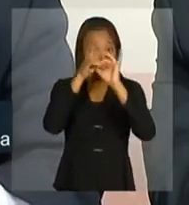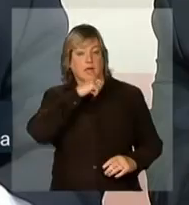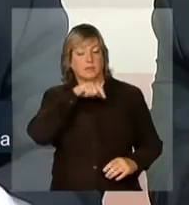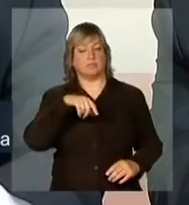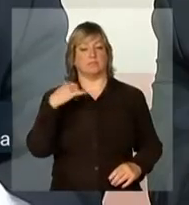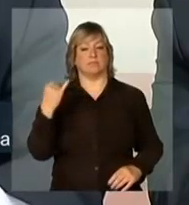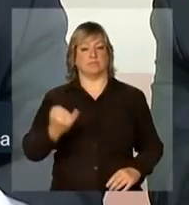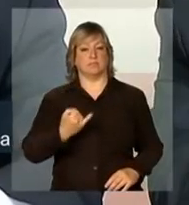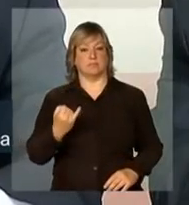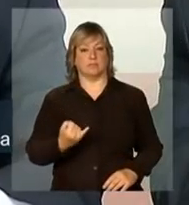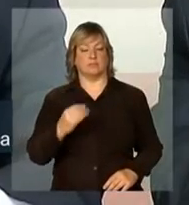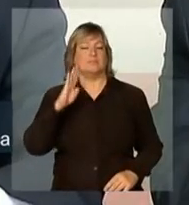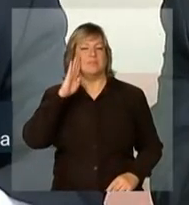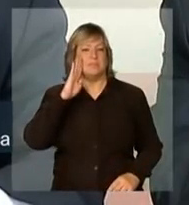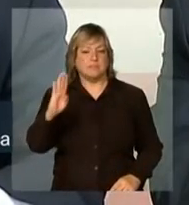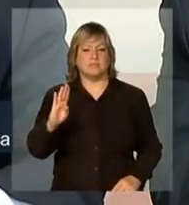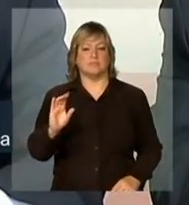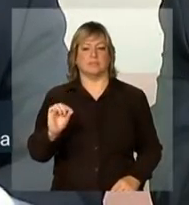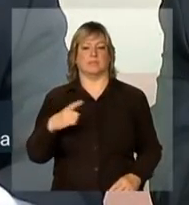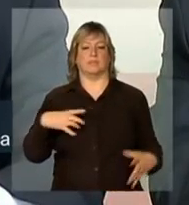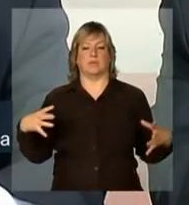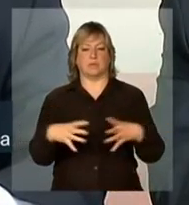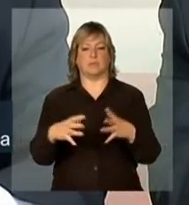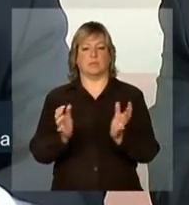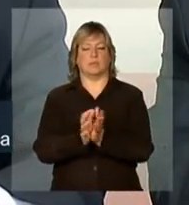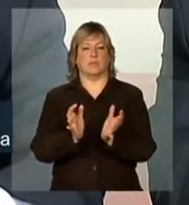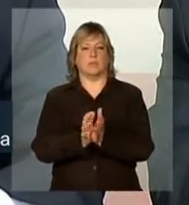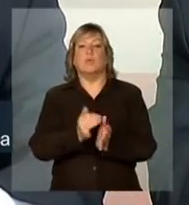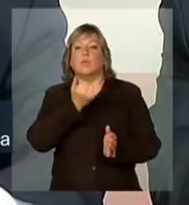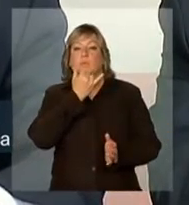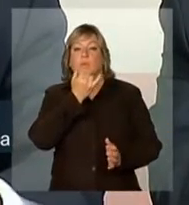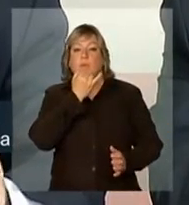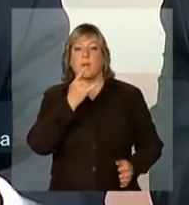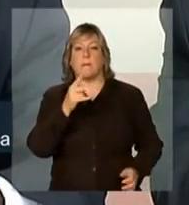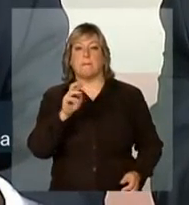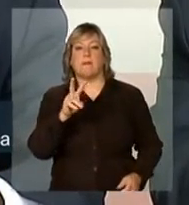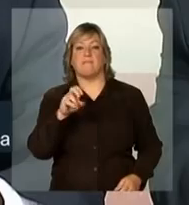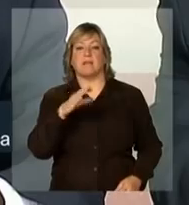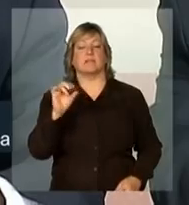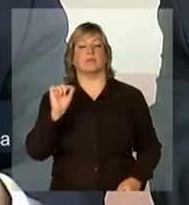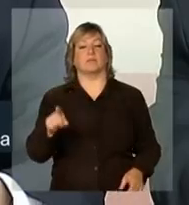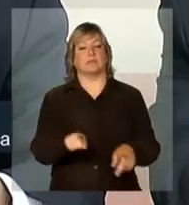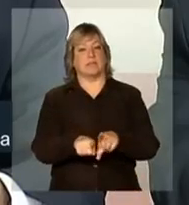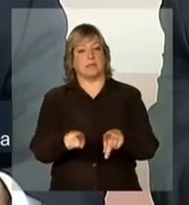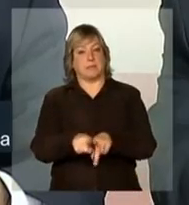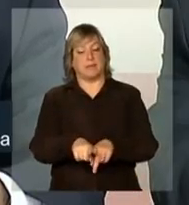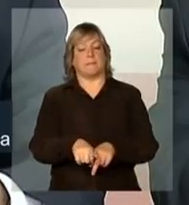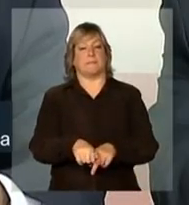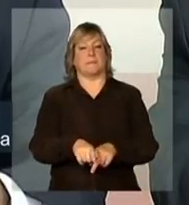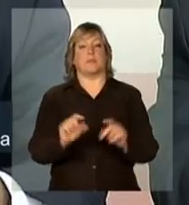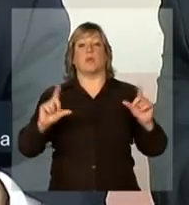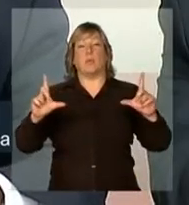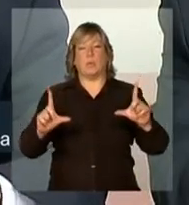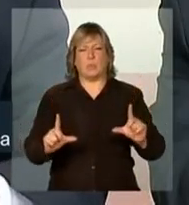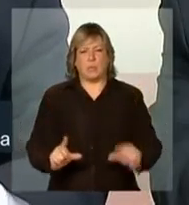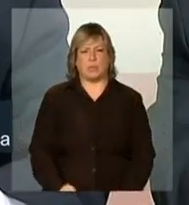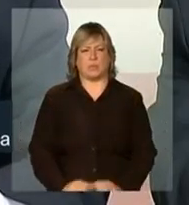fator fundamental, importante na prevenção e, portanto, também na redução